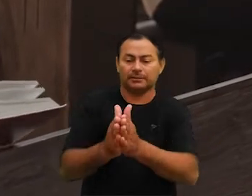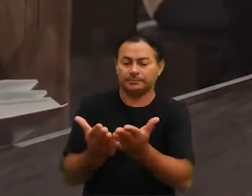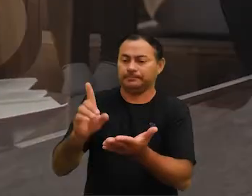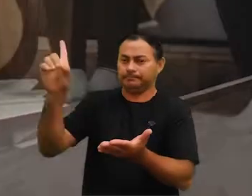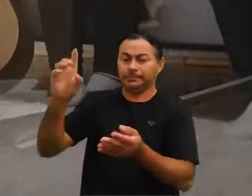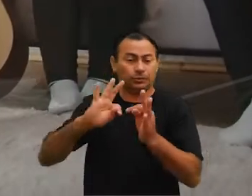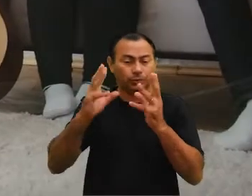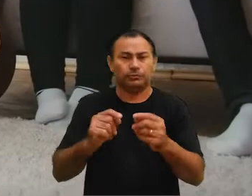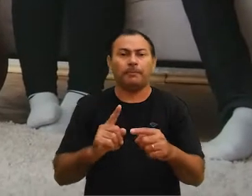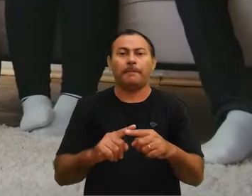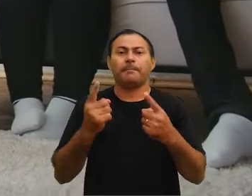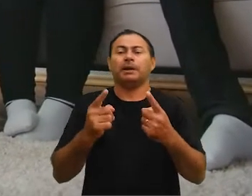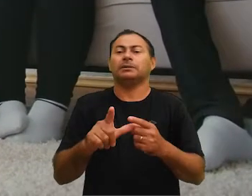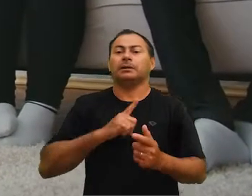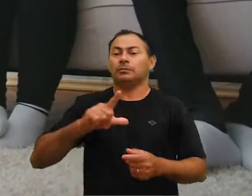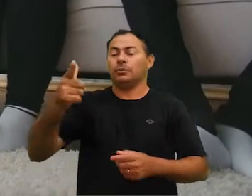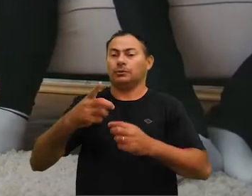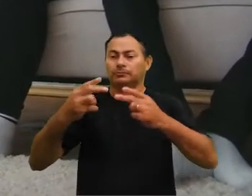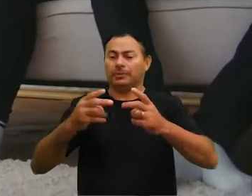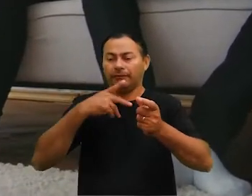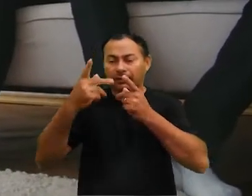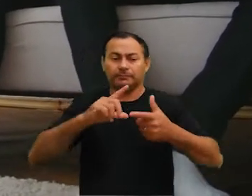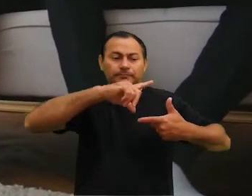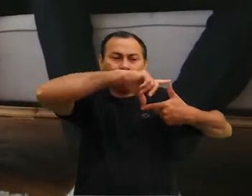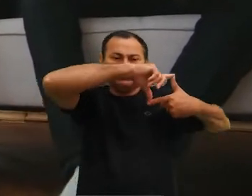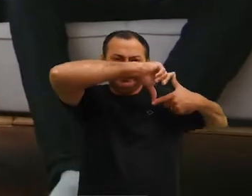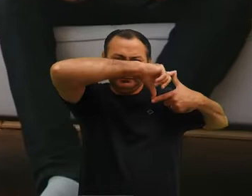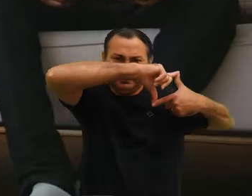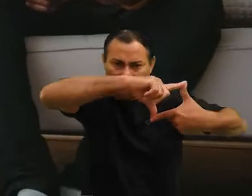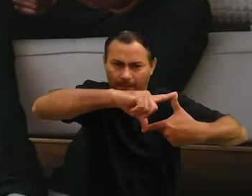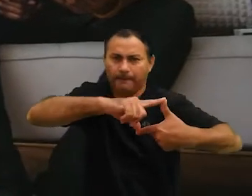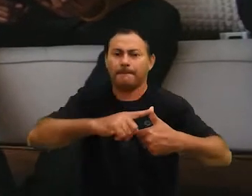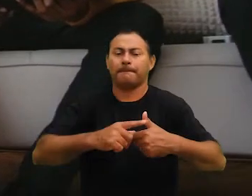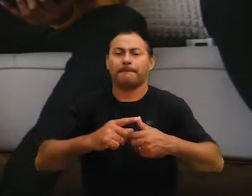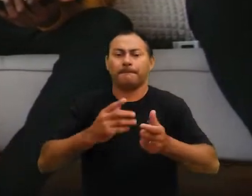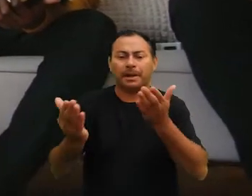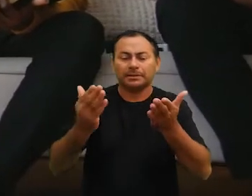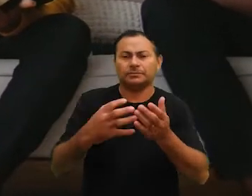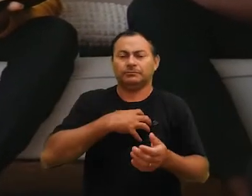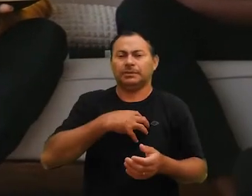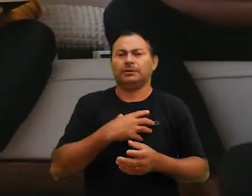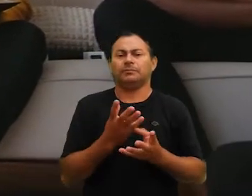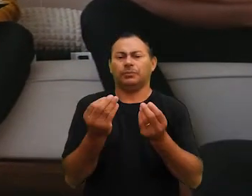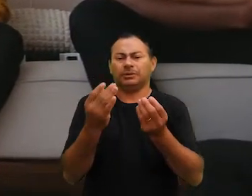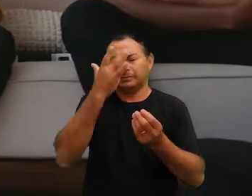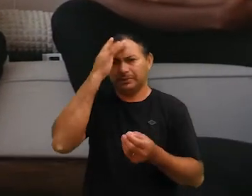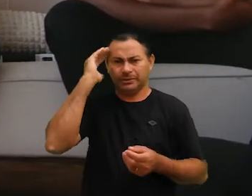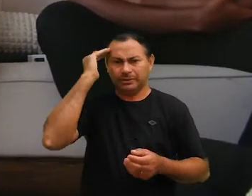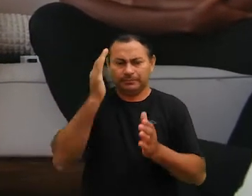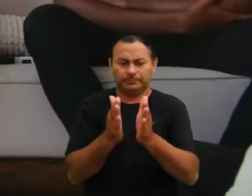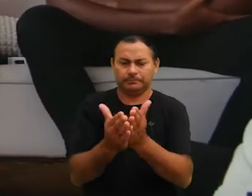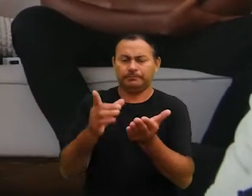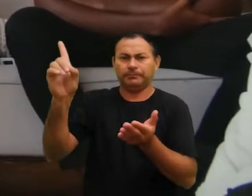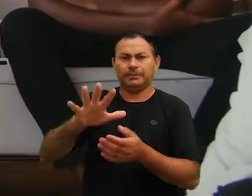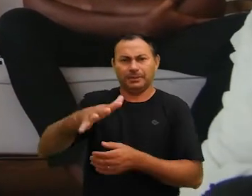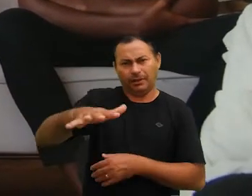nelas. Mas há outro ponto que chamamos de tradição e se baseia na maneira como muitos têm interpretado as